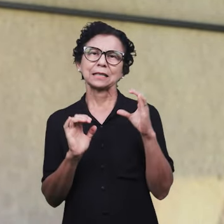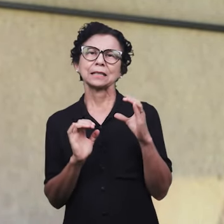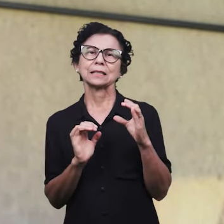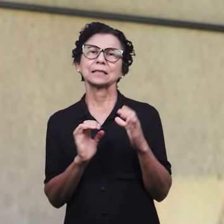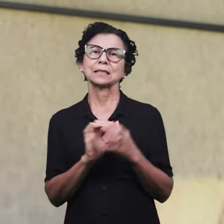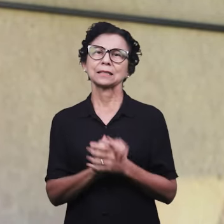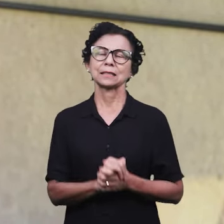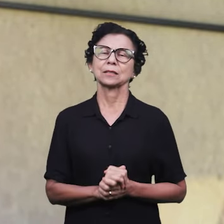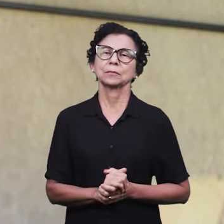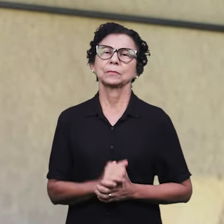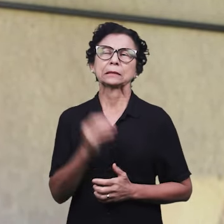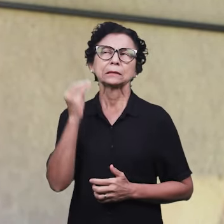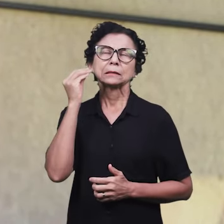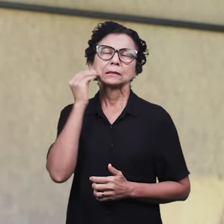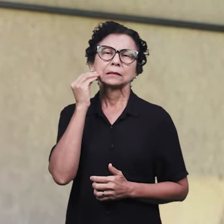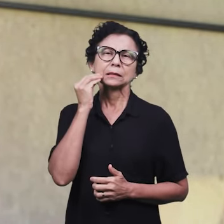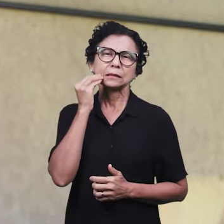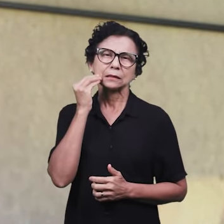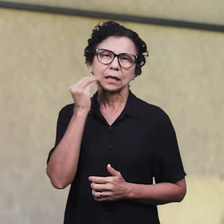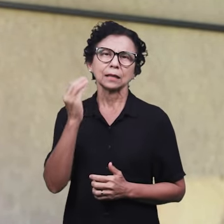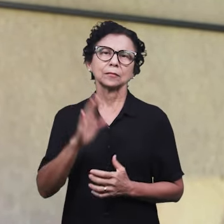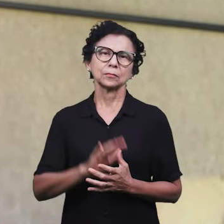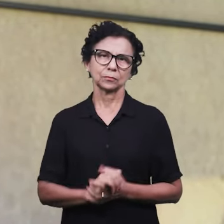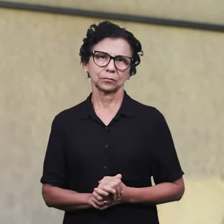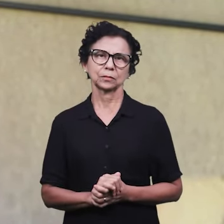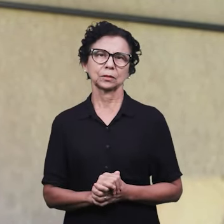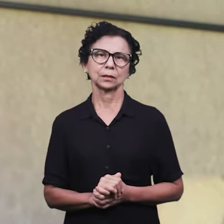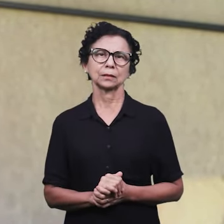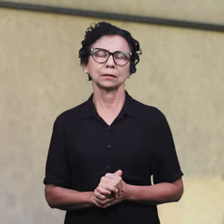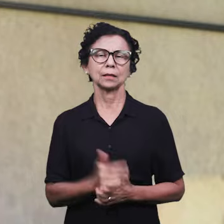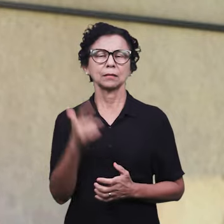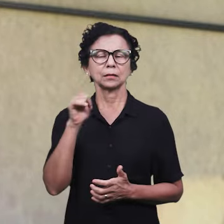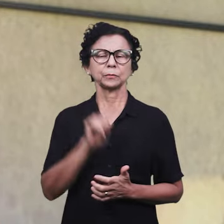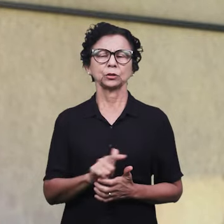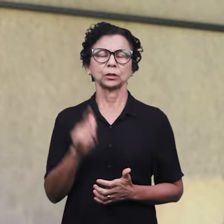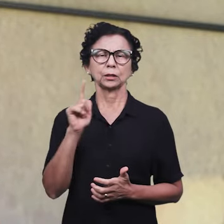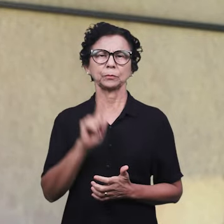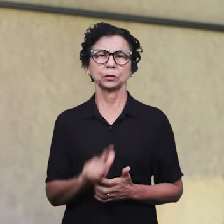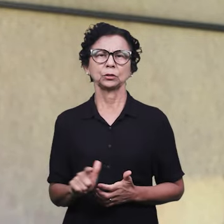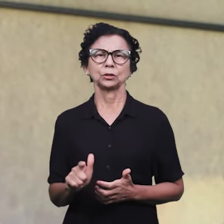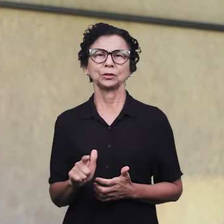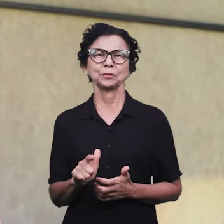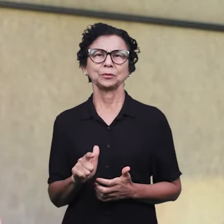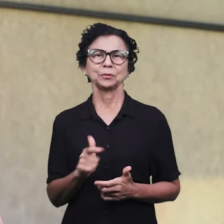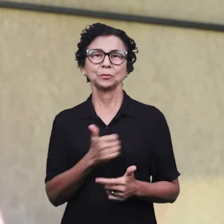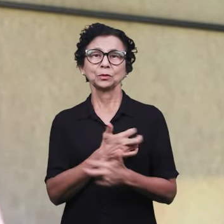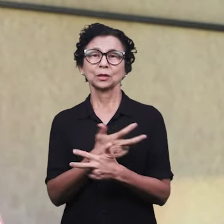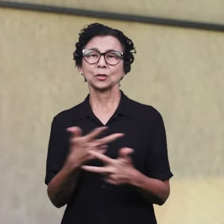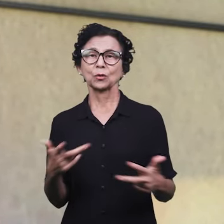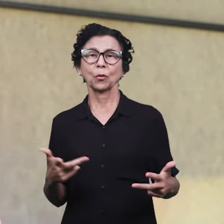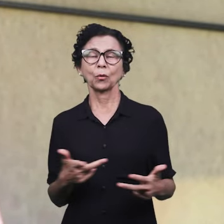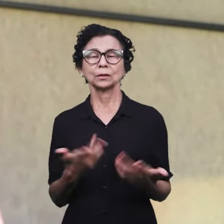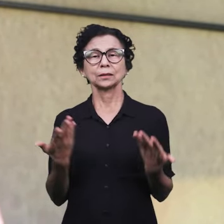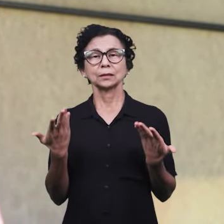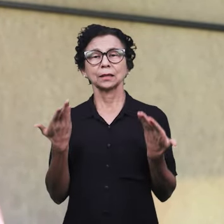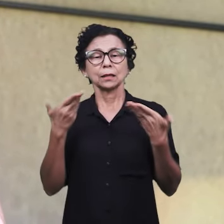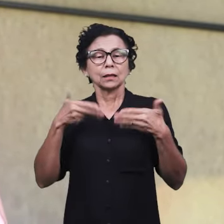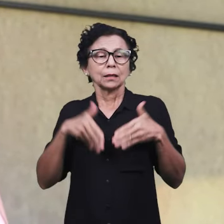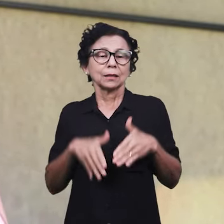reproduzir mecanismos que são fisiológicos, que são naturais, e que a gente não consegue, porque